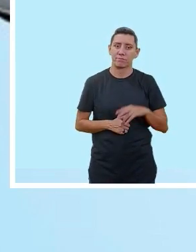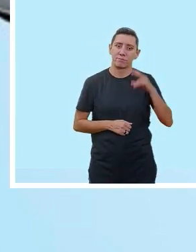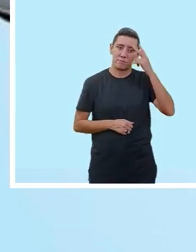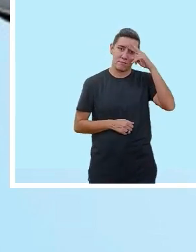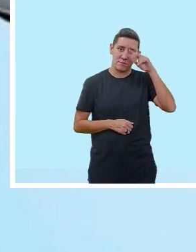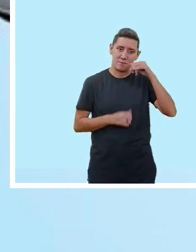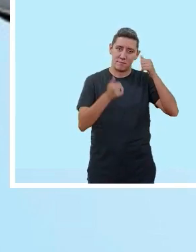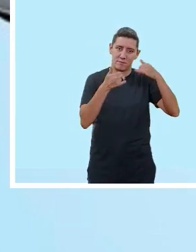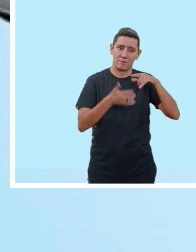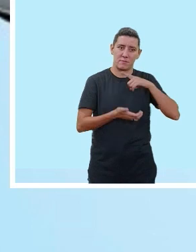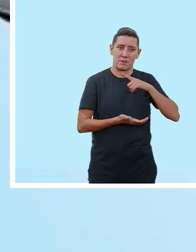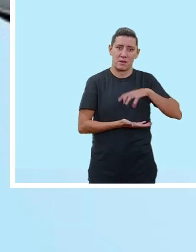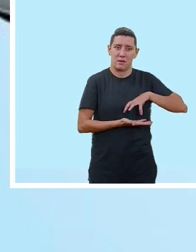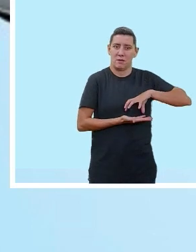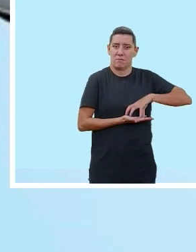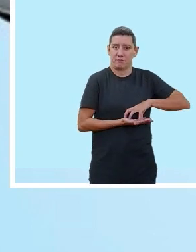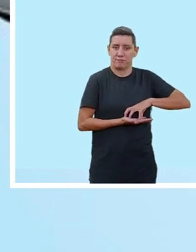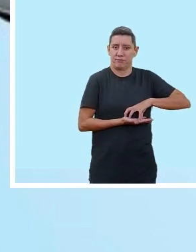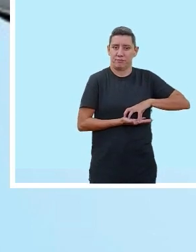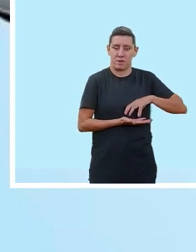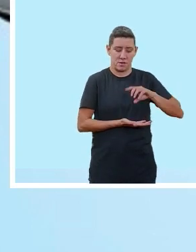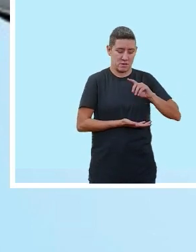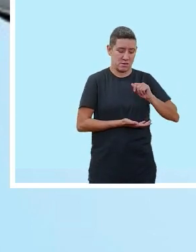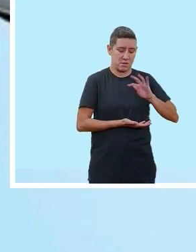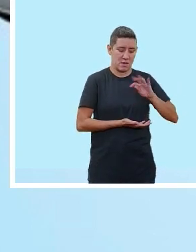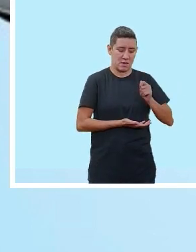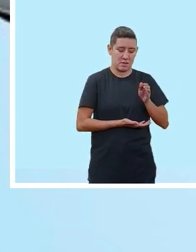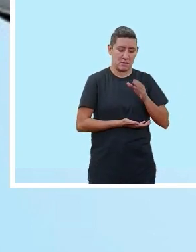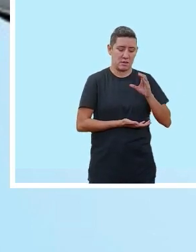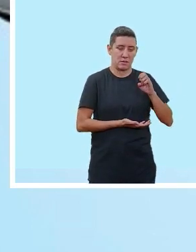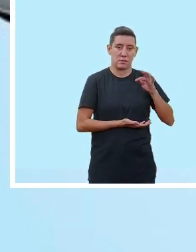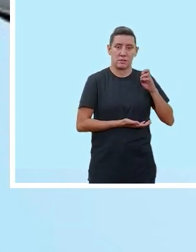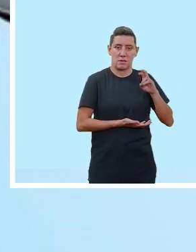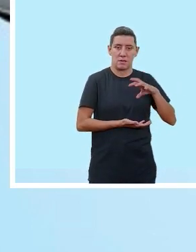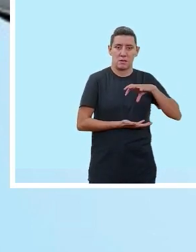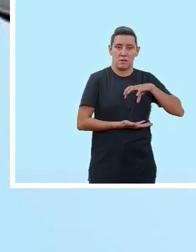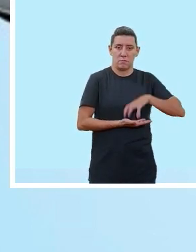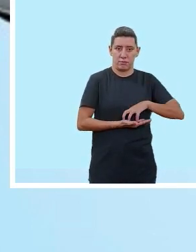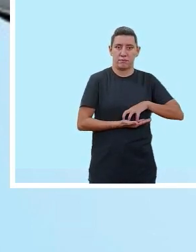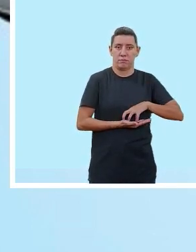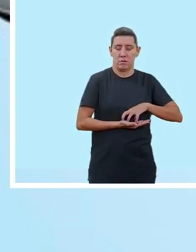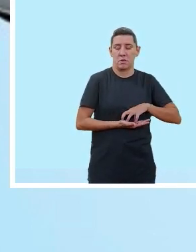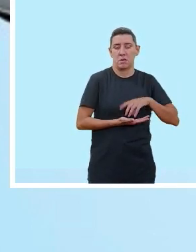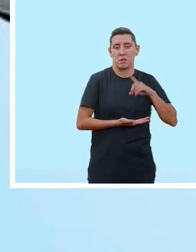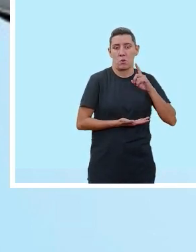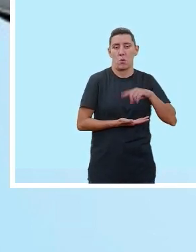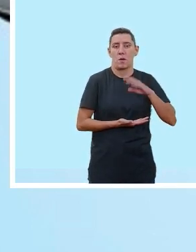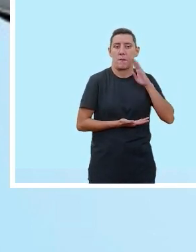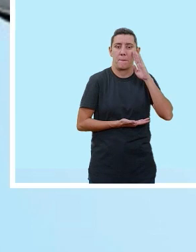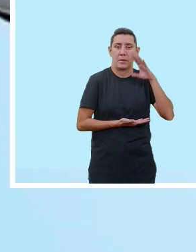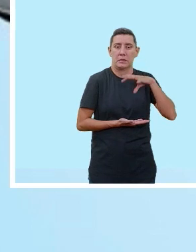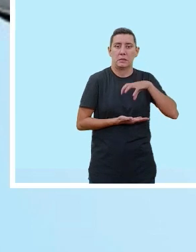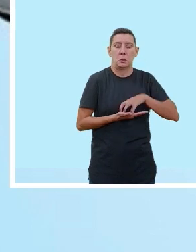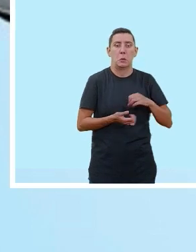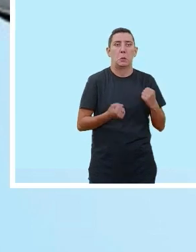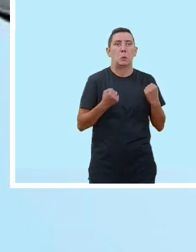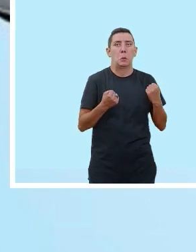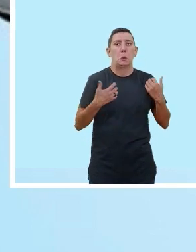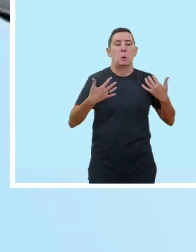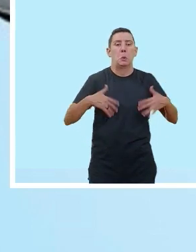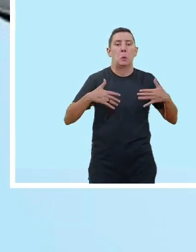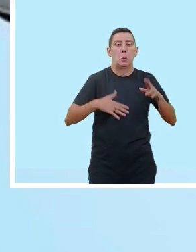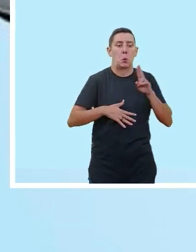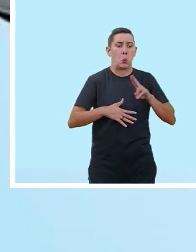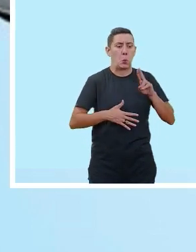data centers eles estão na base, né, da conectividade global, então eles são instalações muito importantes, porque eles têm um